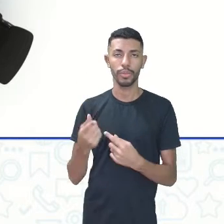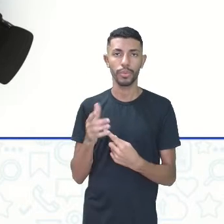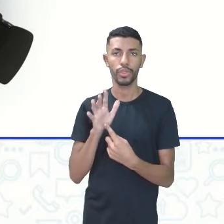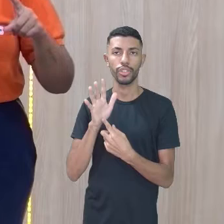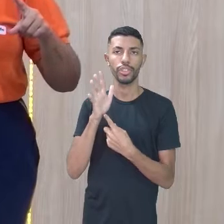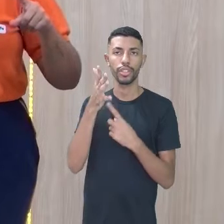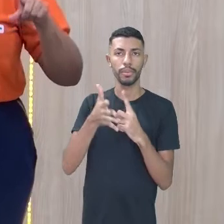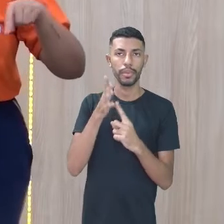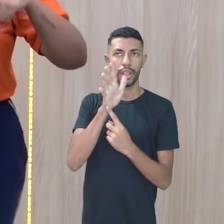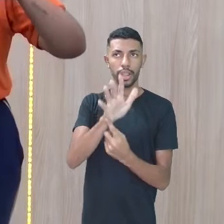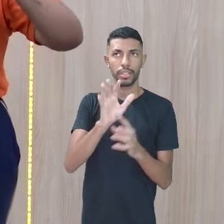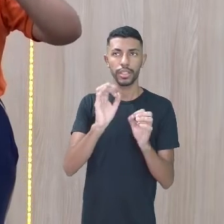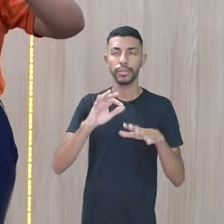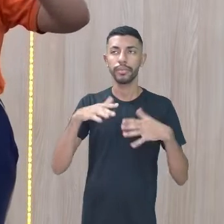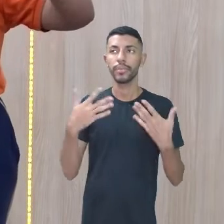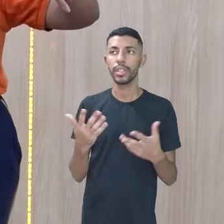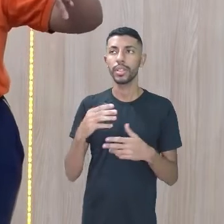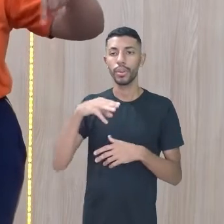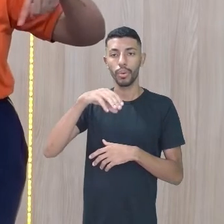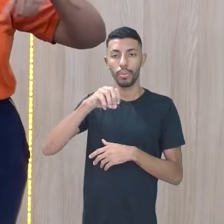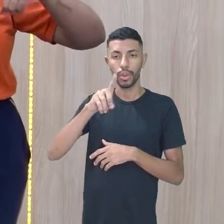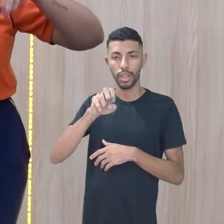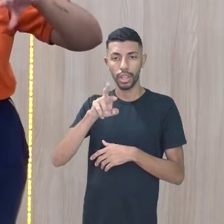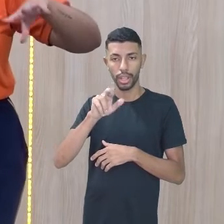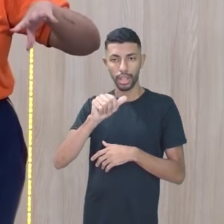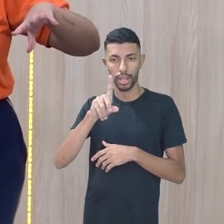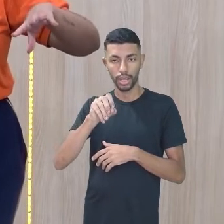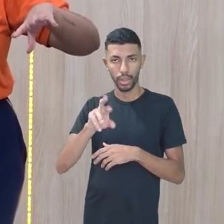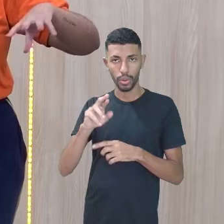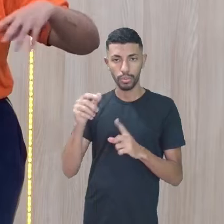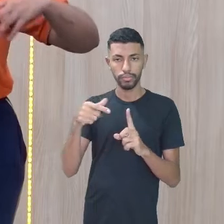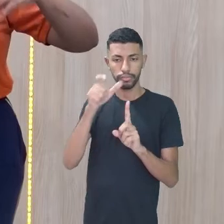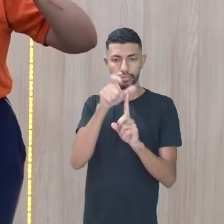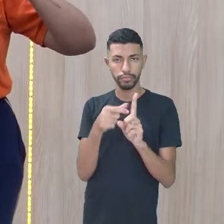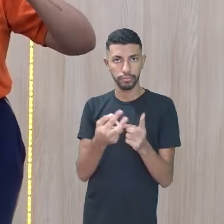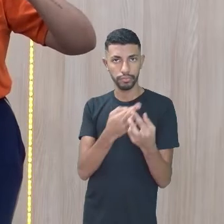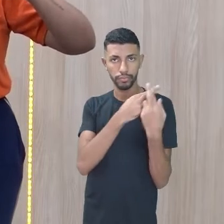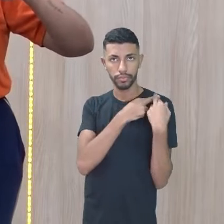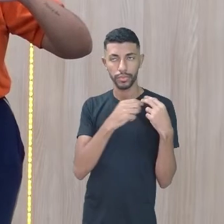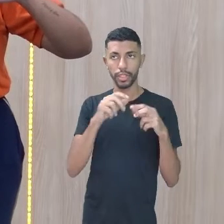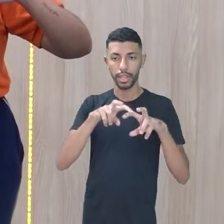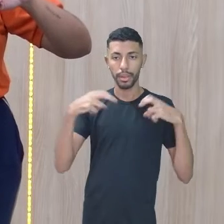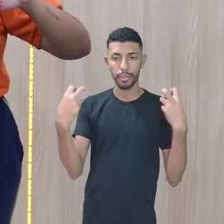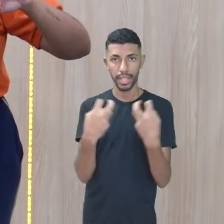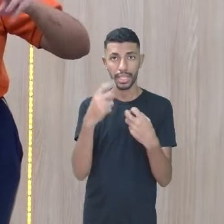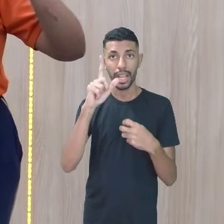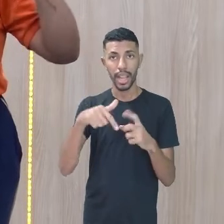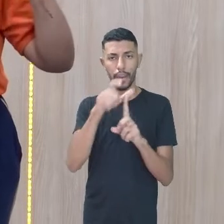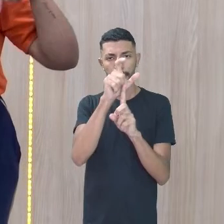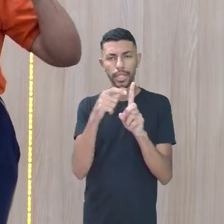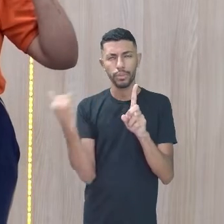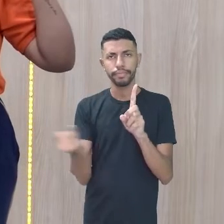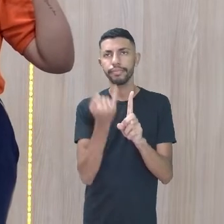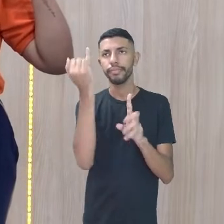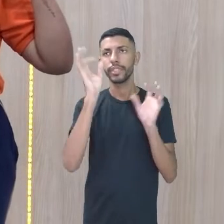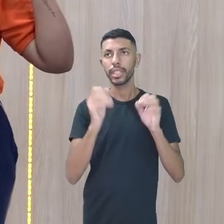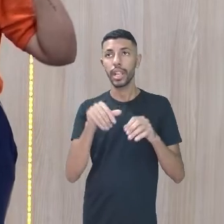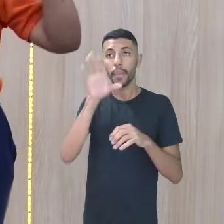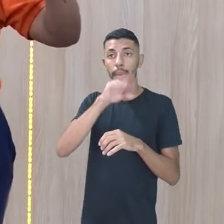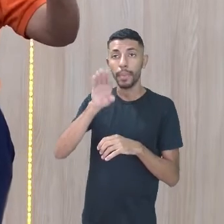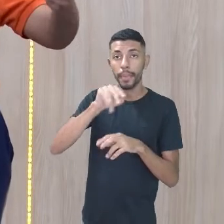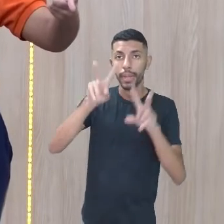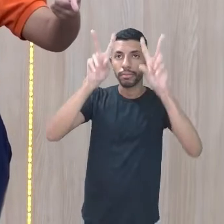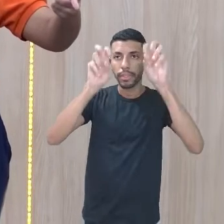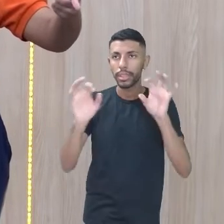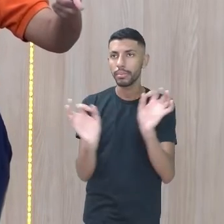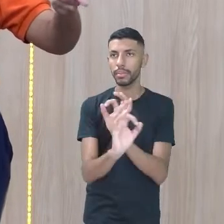O organizador, o moderador, nesse caso da mesa redonda, vai ser uma figura importante. Ele não tem fala